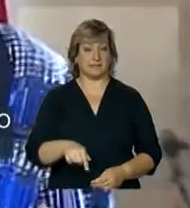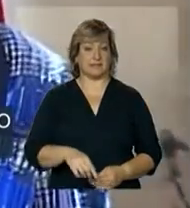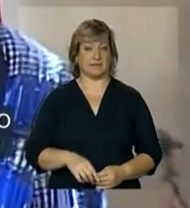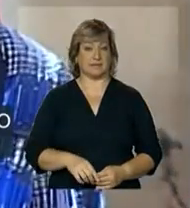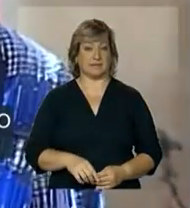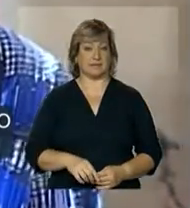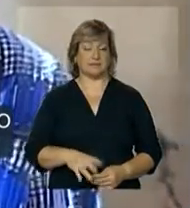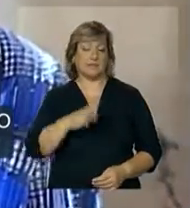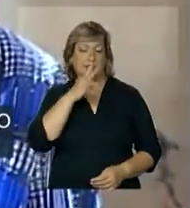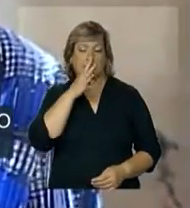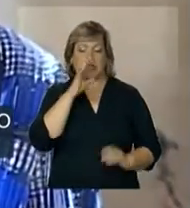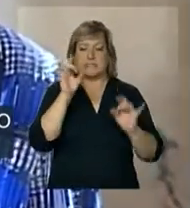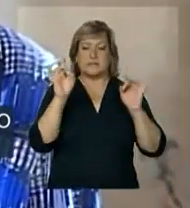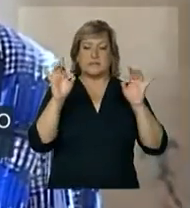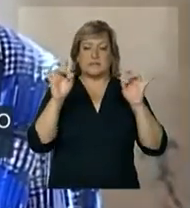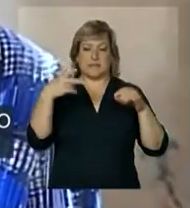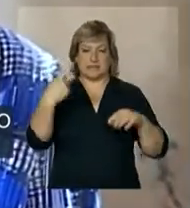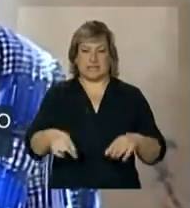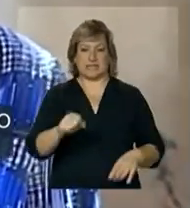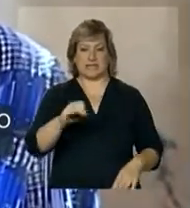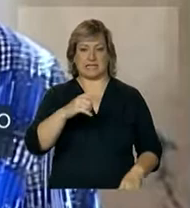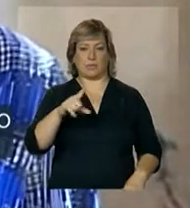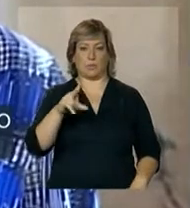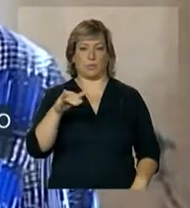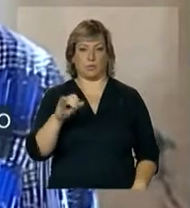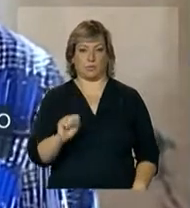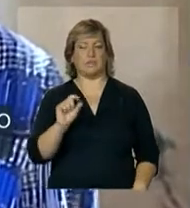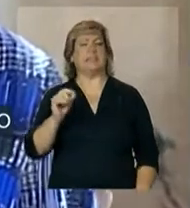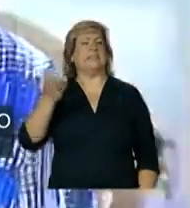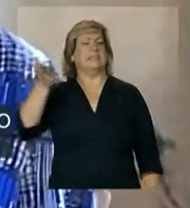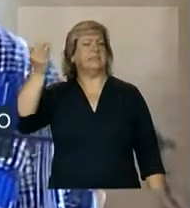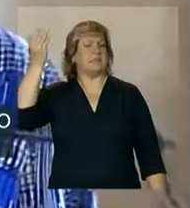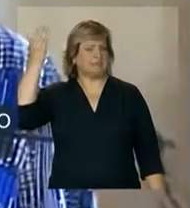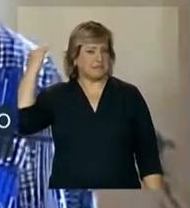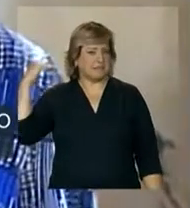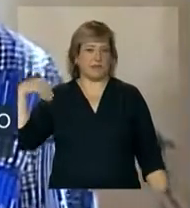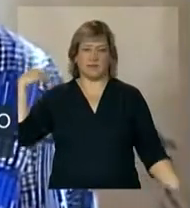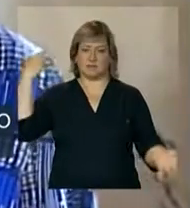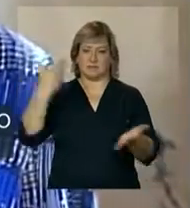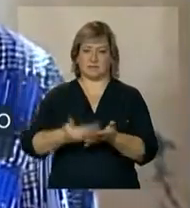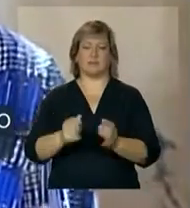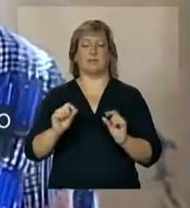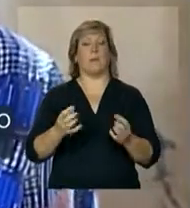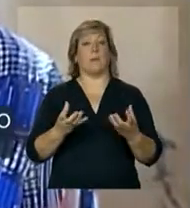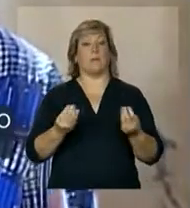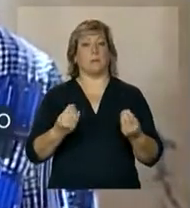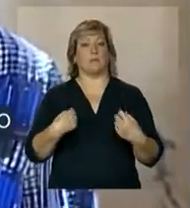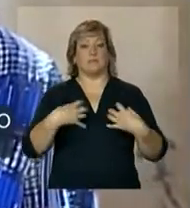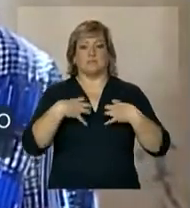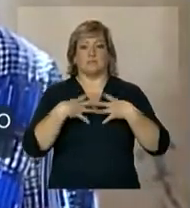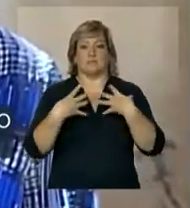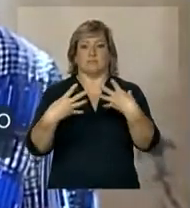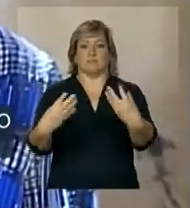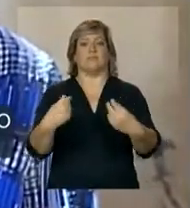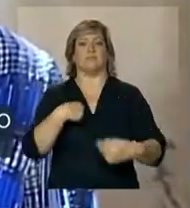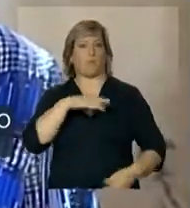E essa peculiaridade de São Luís, desde aquele momento, foi muito atrativa para